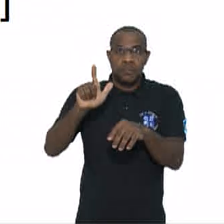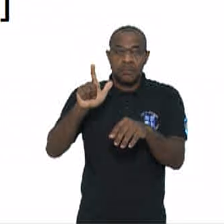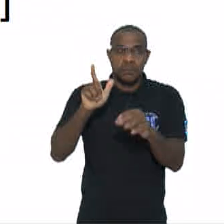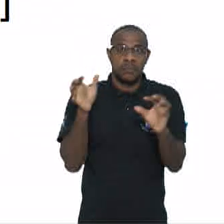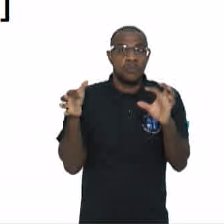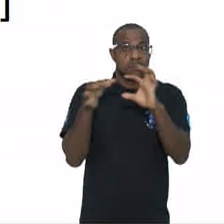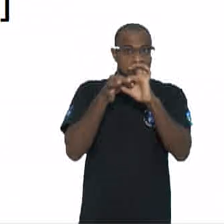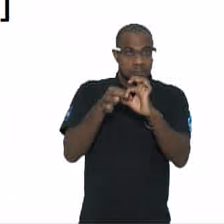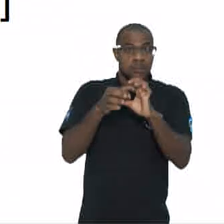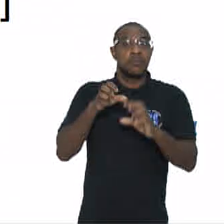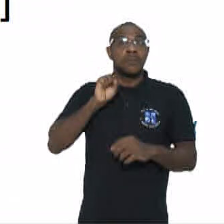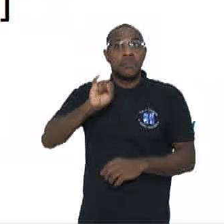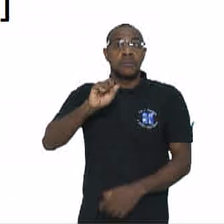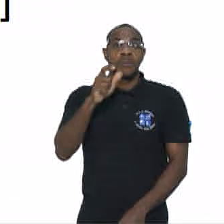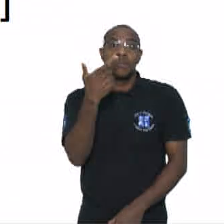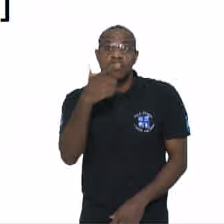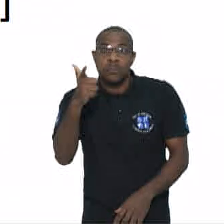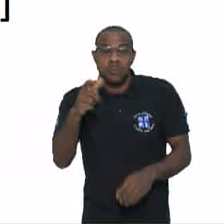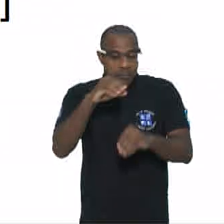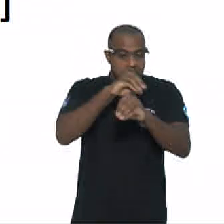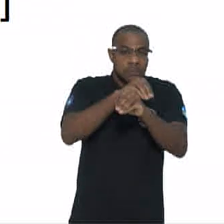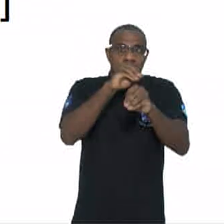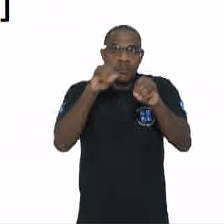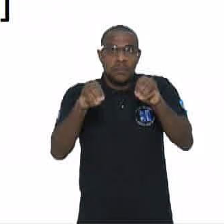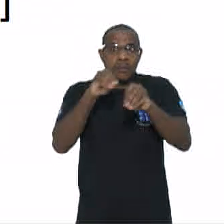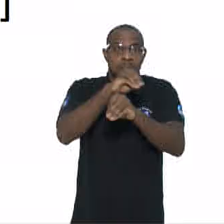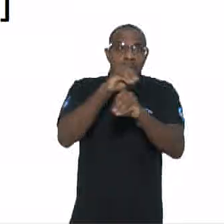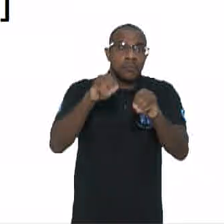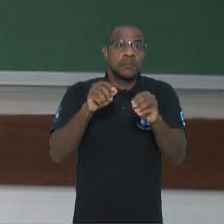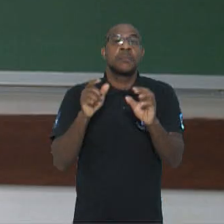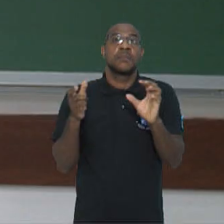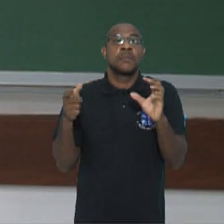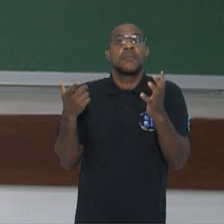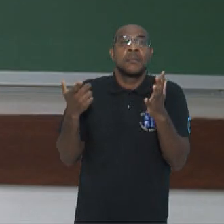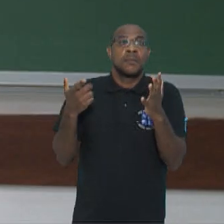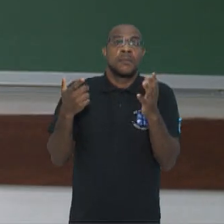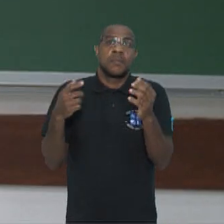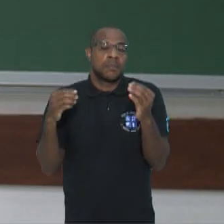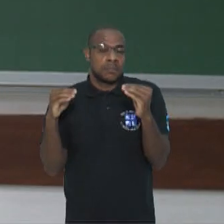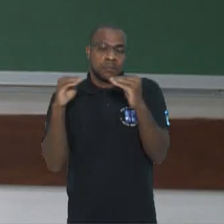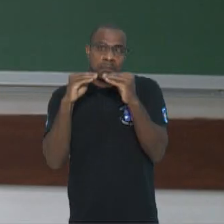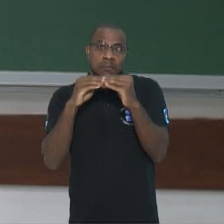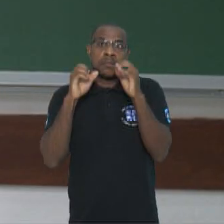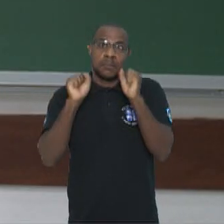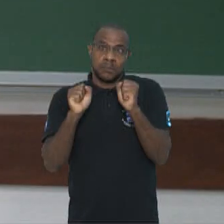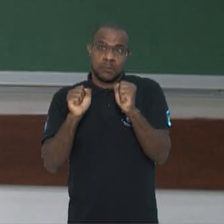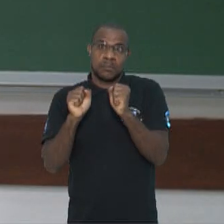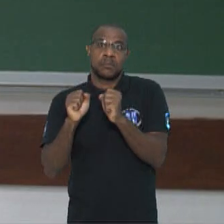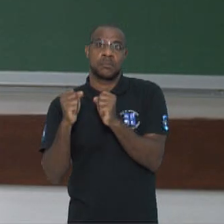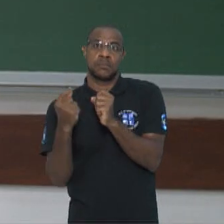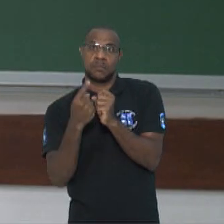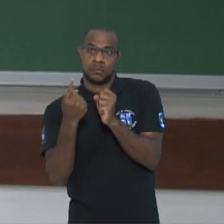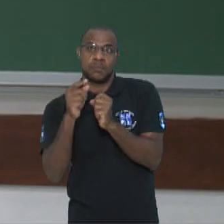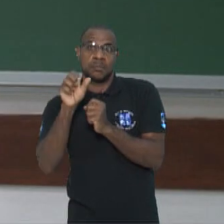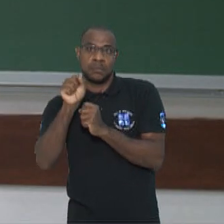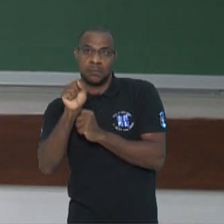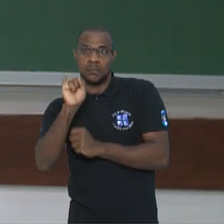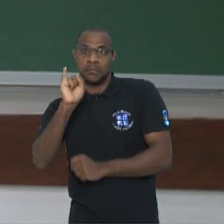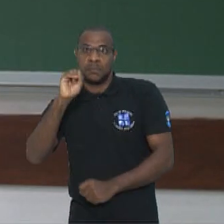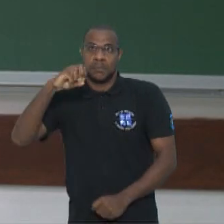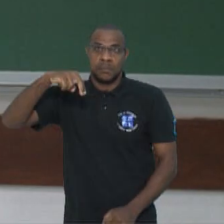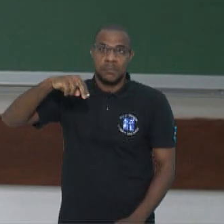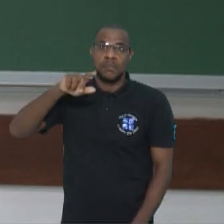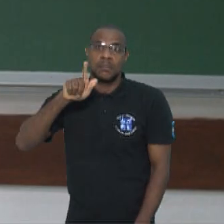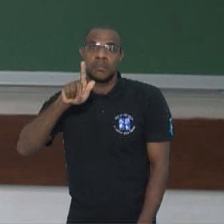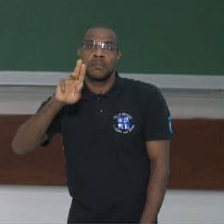artigo, a concordância pode ocorrer no singular. Né? Não significa que ela seja obrigatória, mas